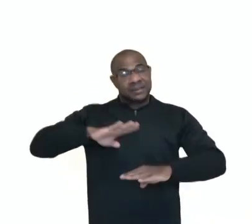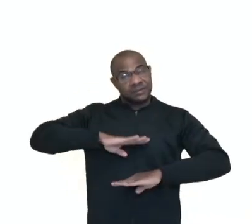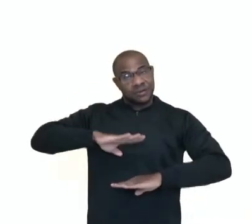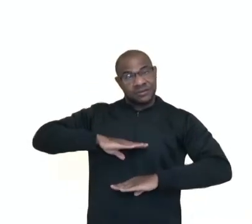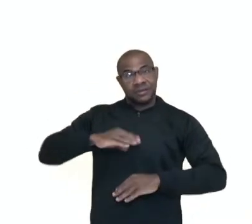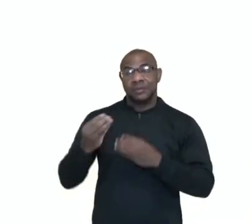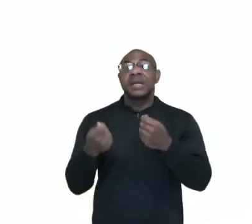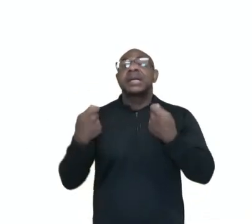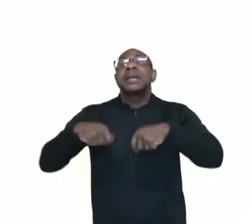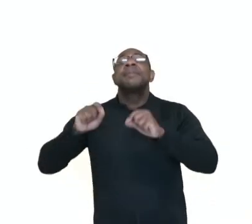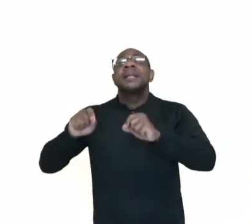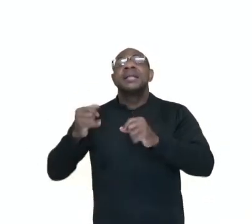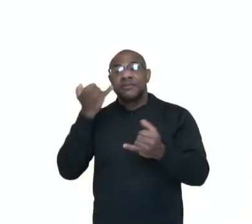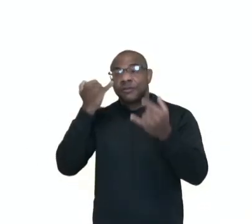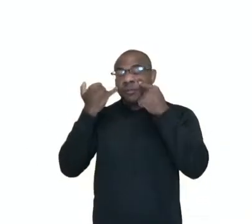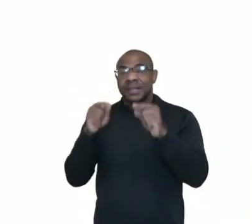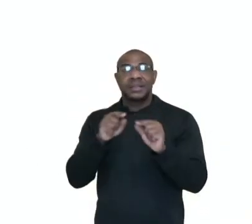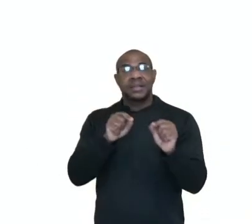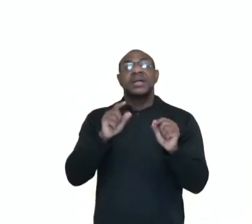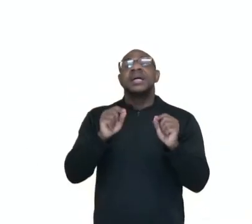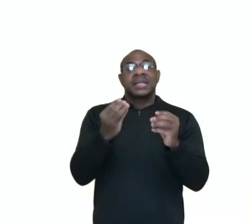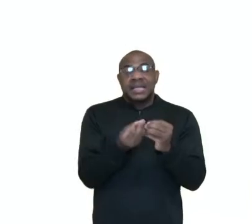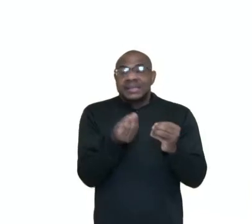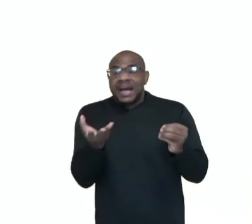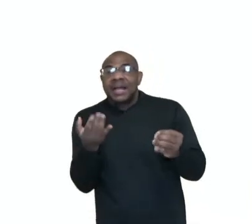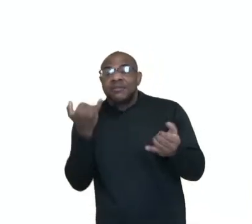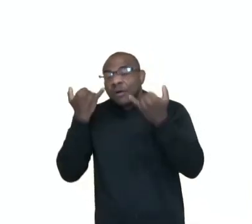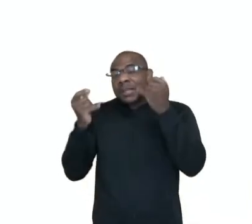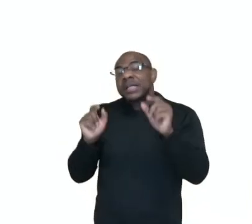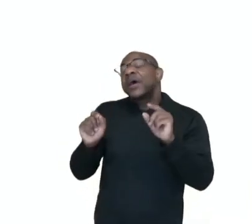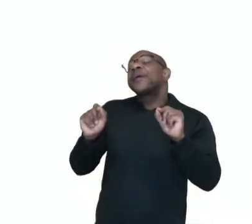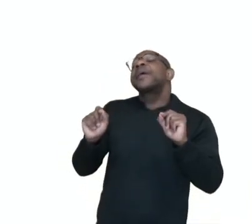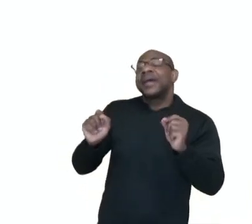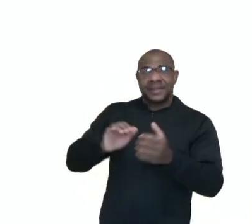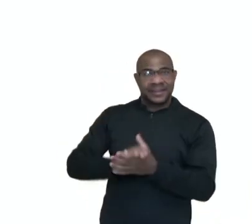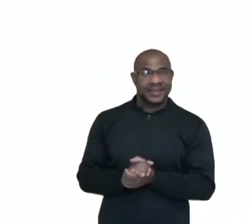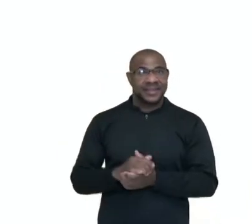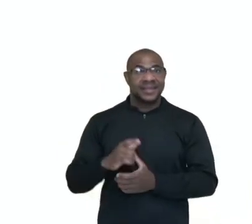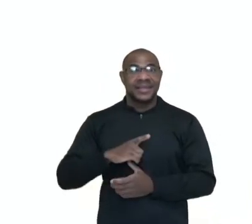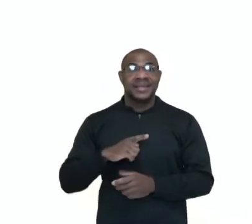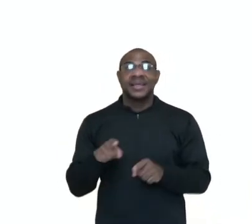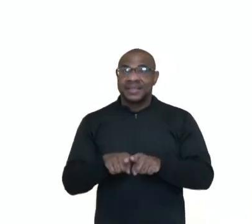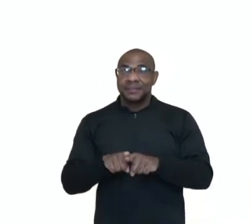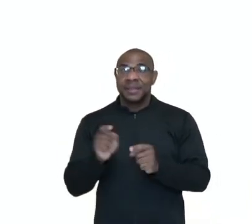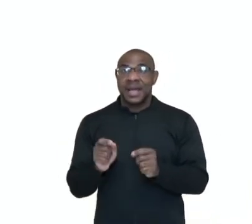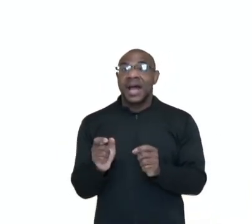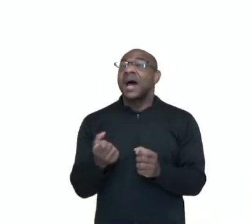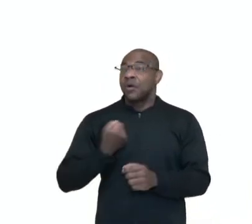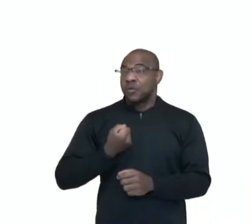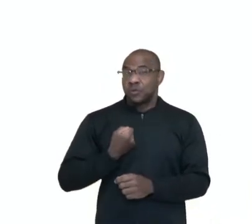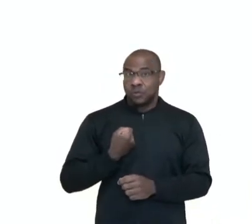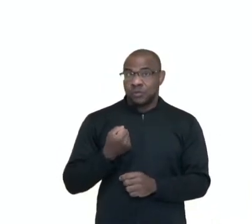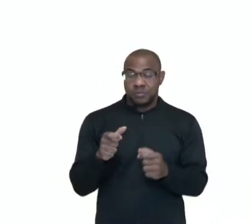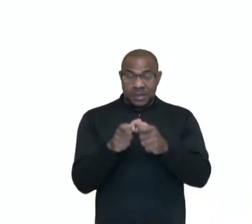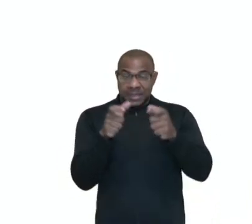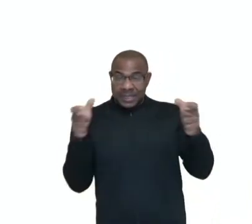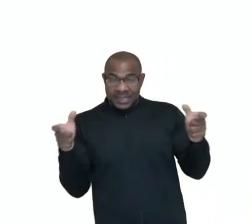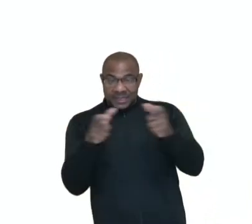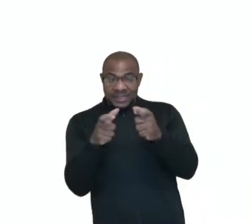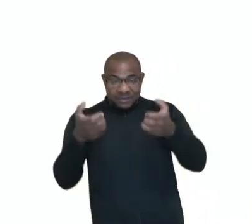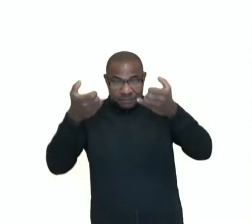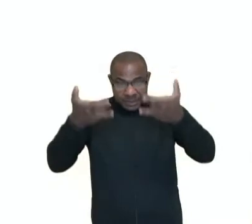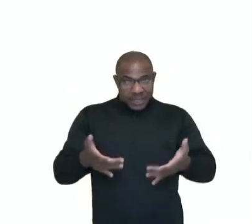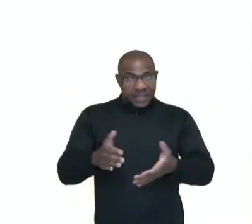Quem precisa de informação e quem fornece informação. Em seguida, considerando as grandezas citadas, escreva uma fórmula